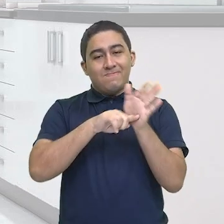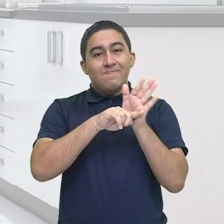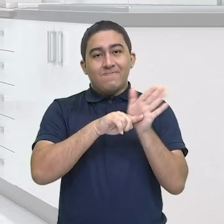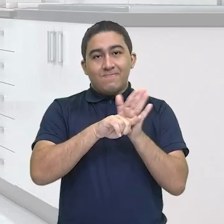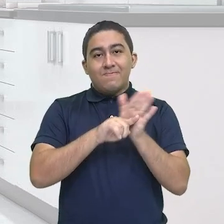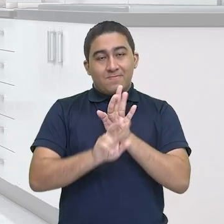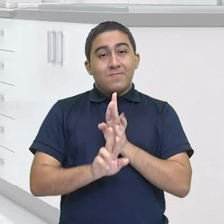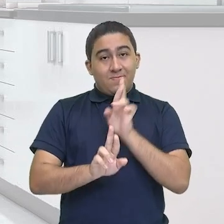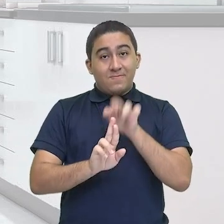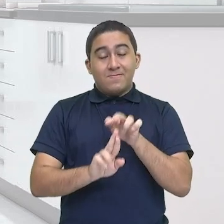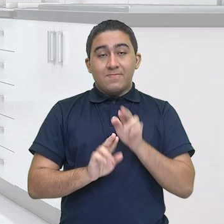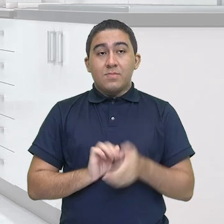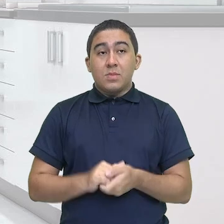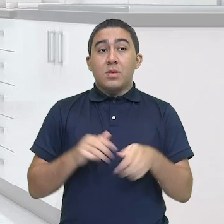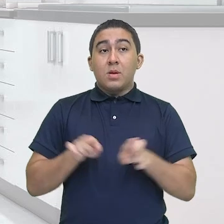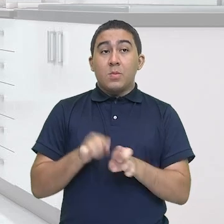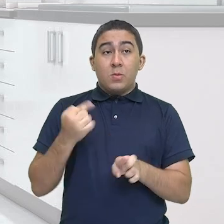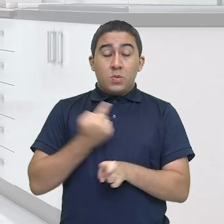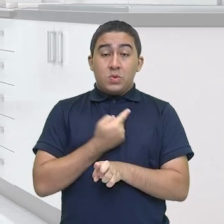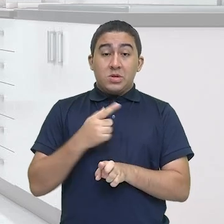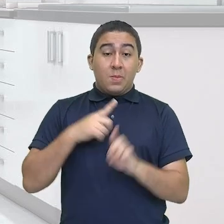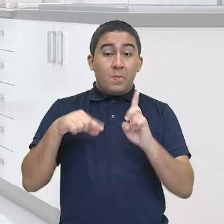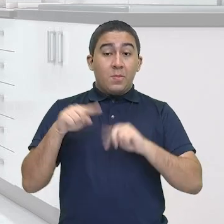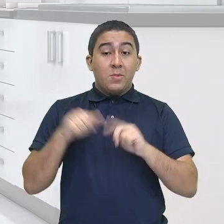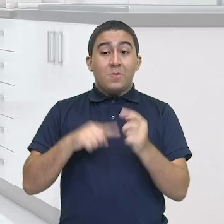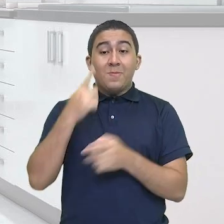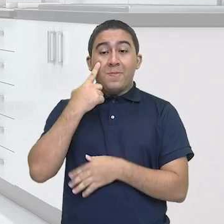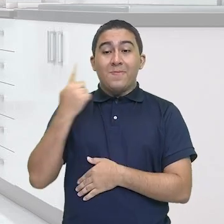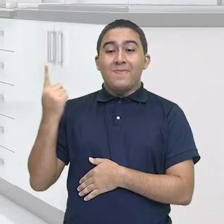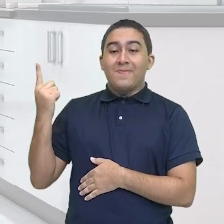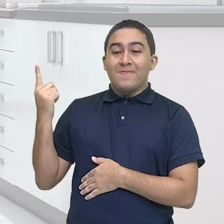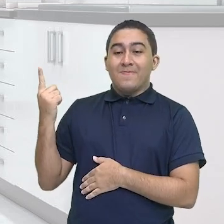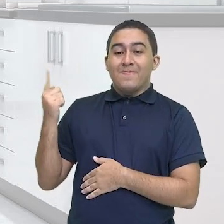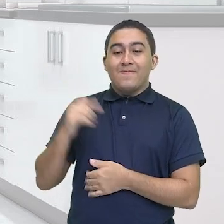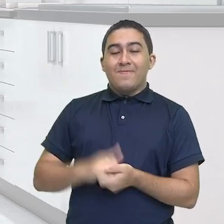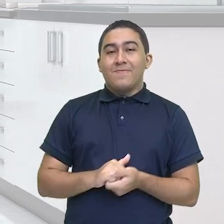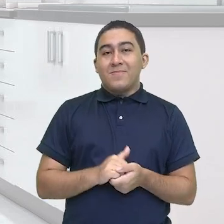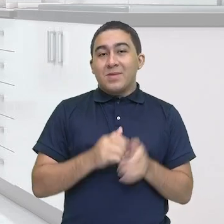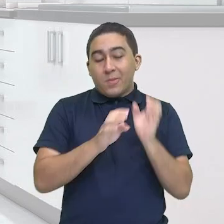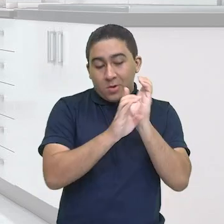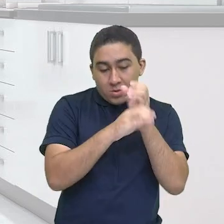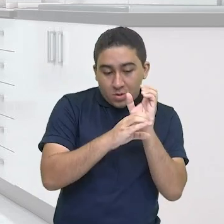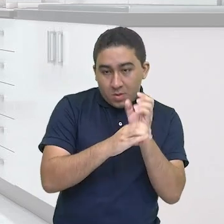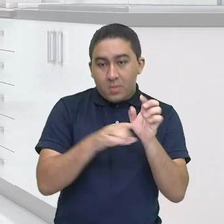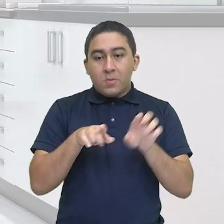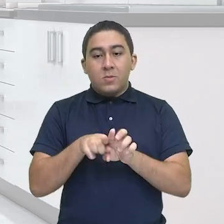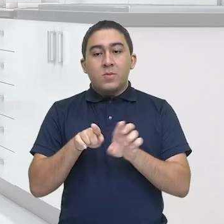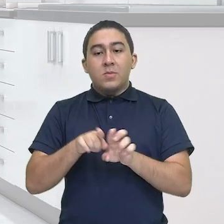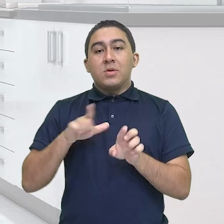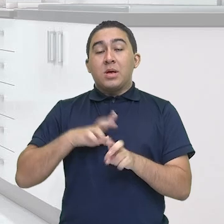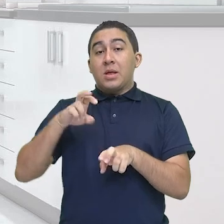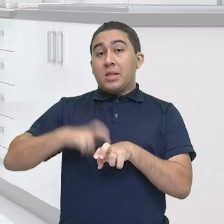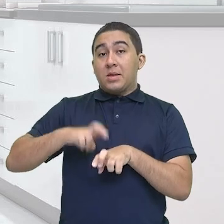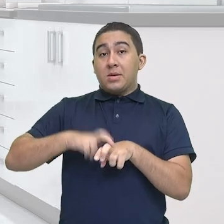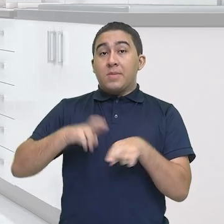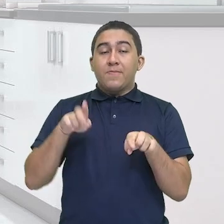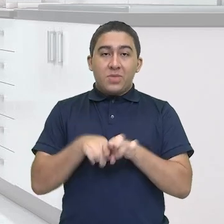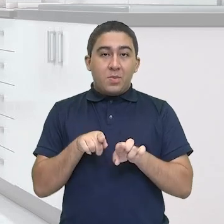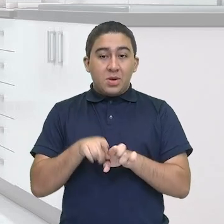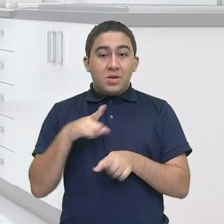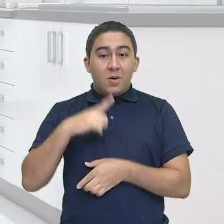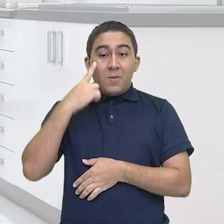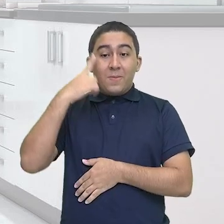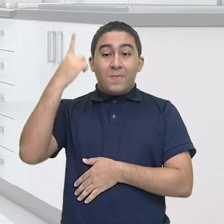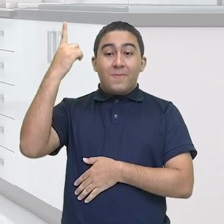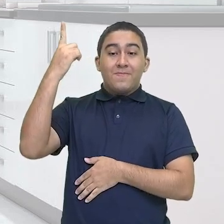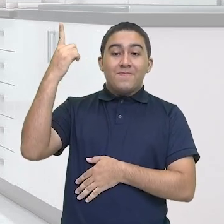pesquisas. E aqui nós temos equipamentos, vejam só, nós temos aqui microscópios, nós temos cadeiras, nós temos inclusive